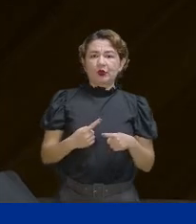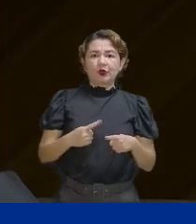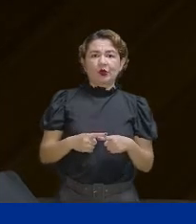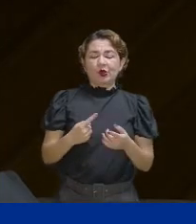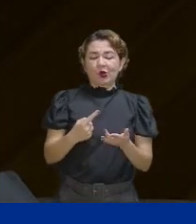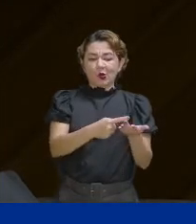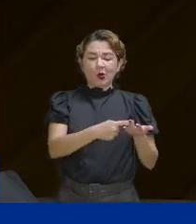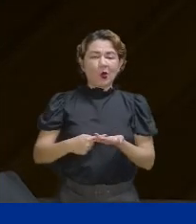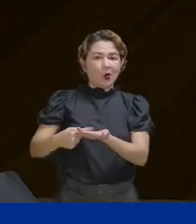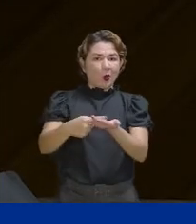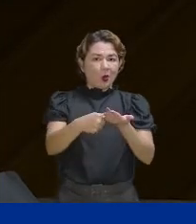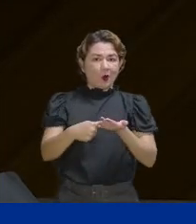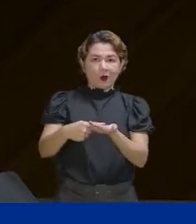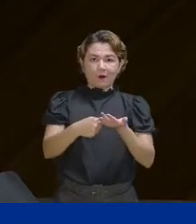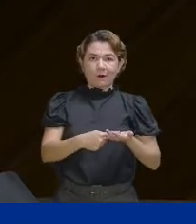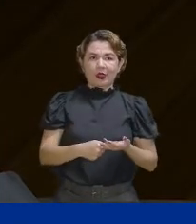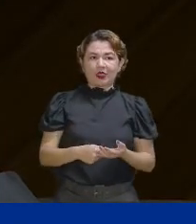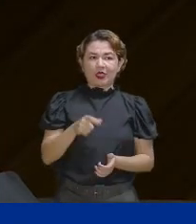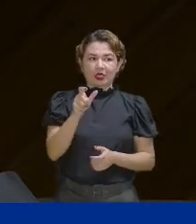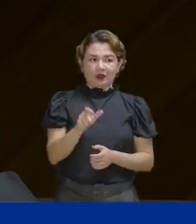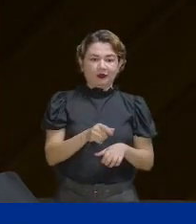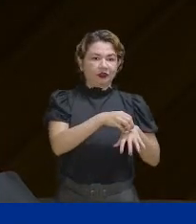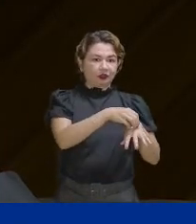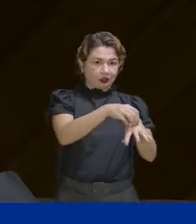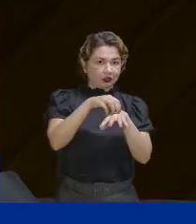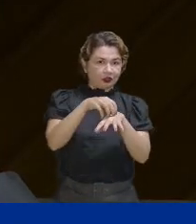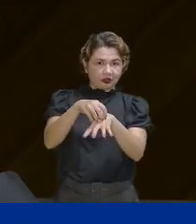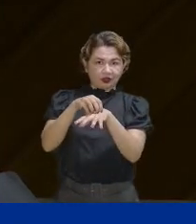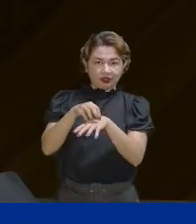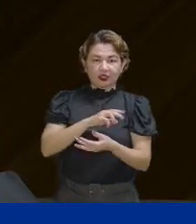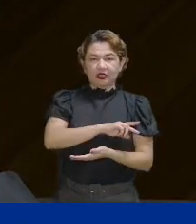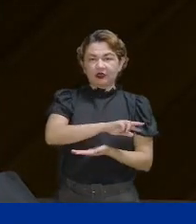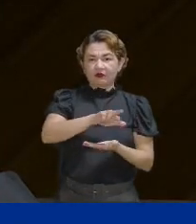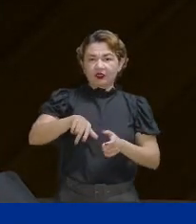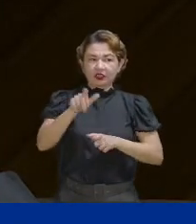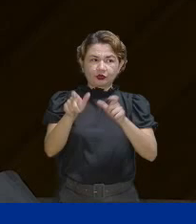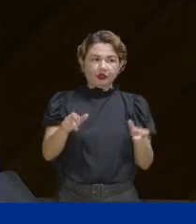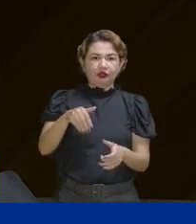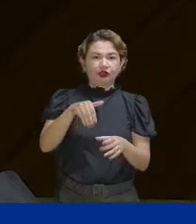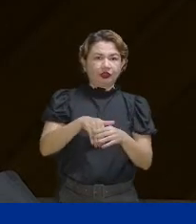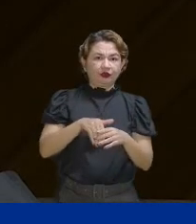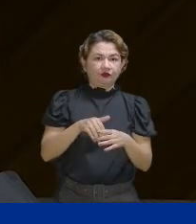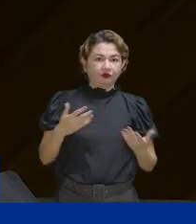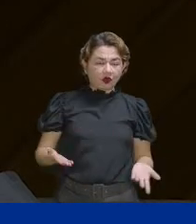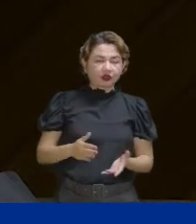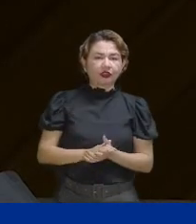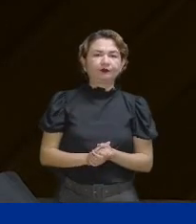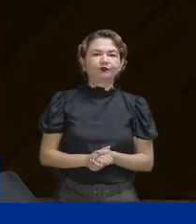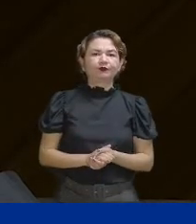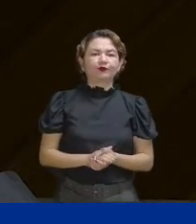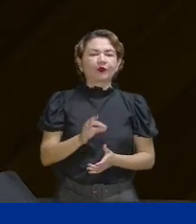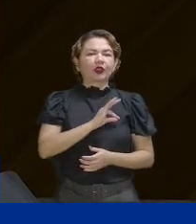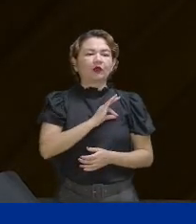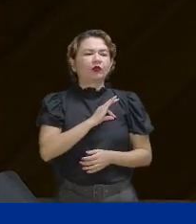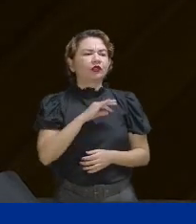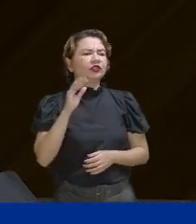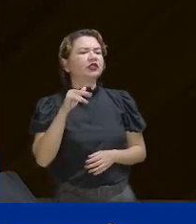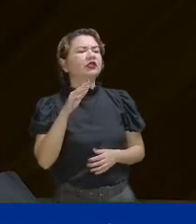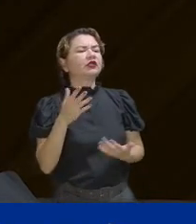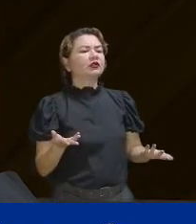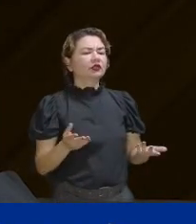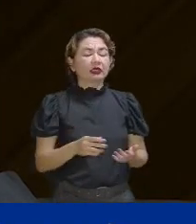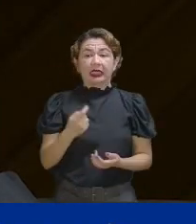operacionalizado. O transportador faz o transporte de vários eleitores, quando é abordado pela polícia, diz que, na verdade, está